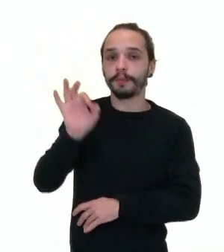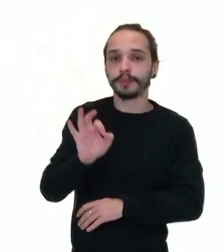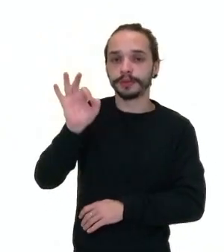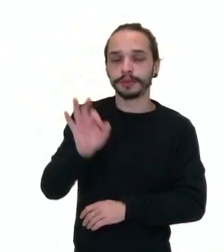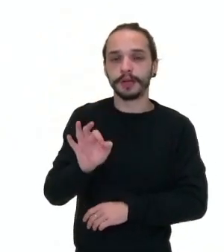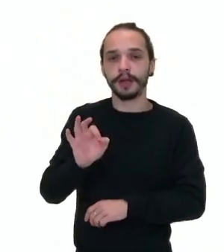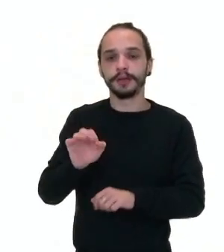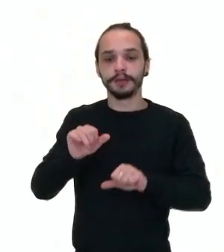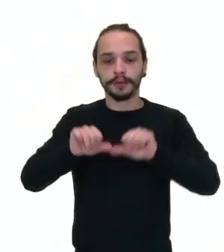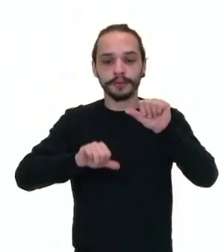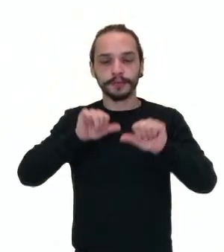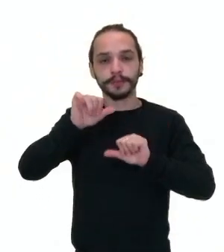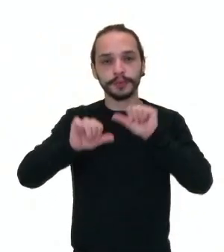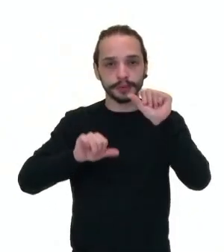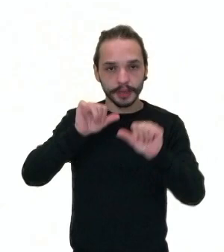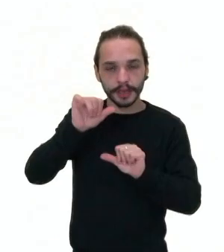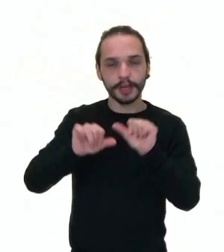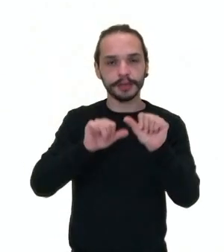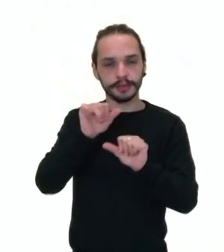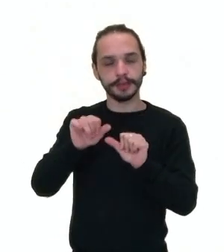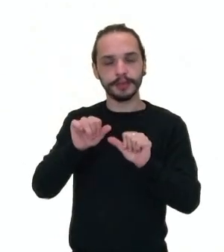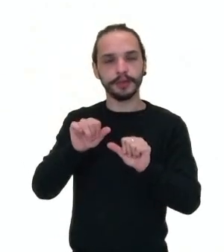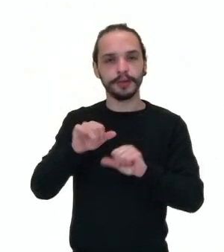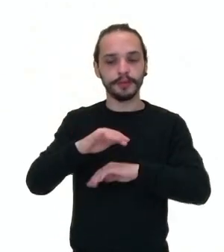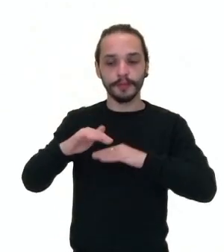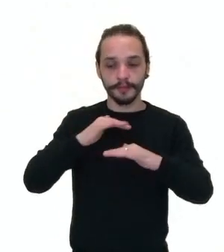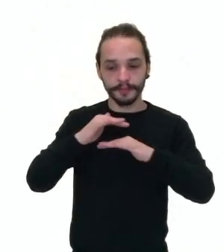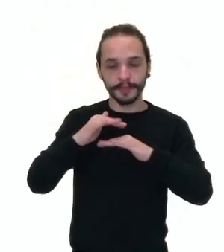variação da quantidade de movimento de um corpo ao longo